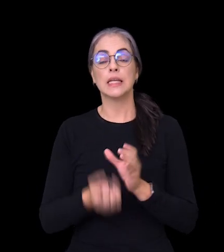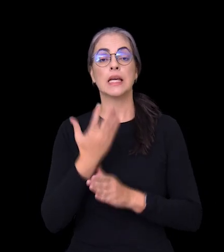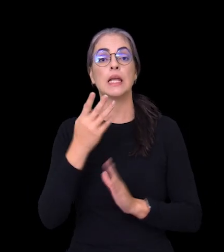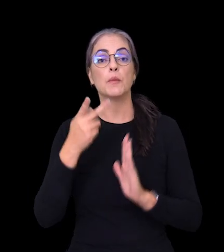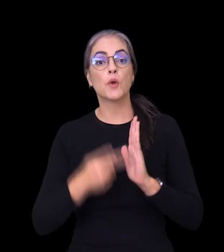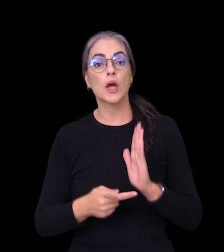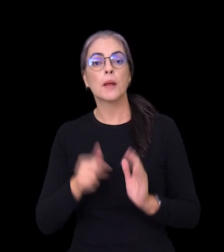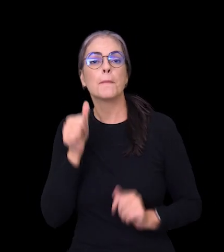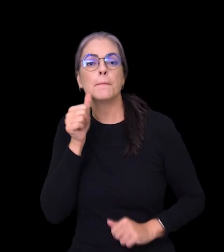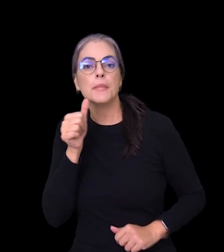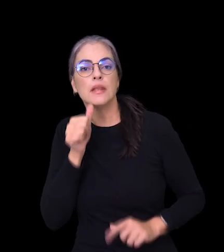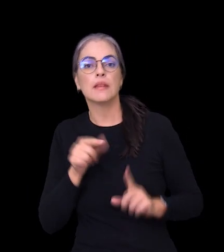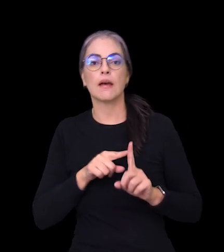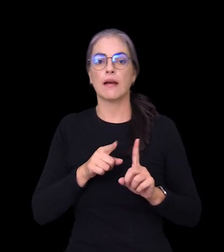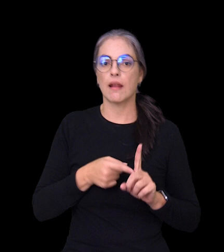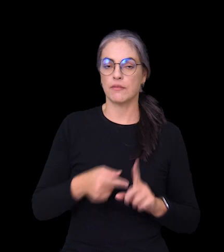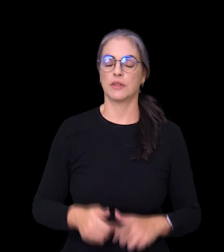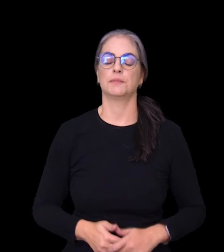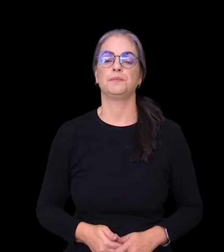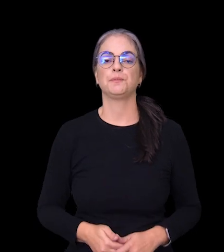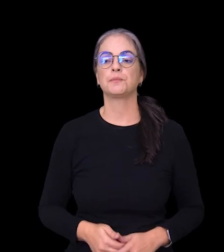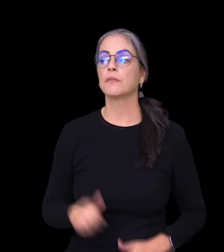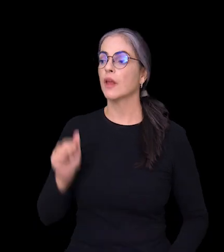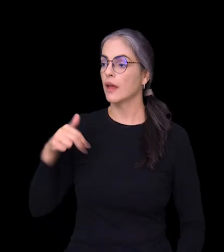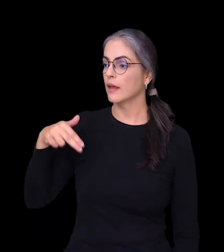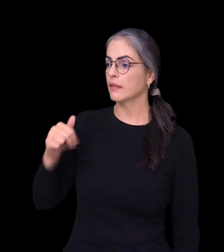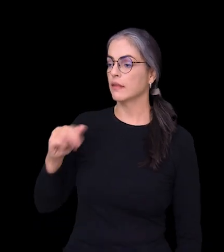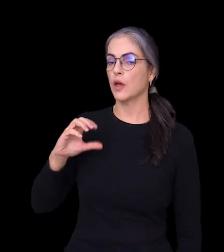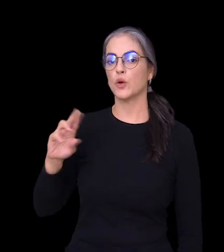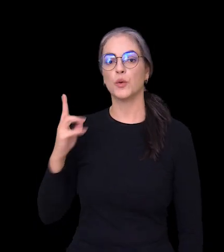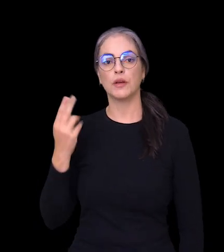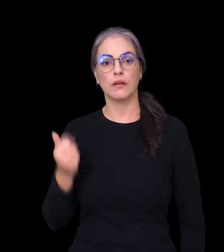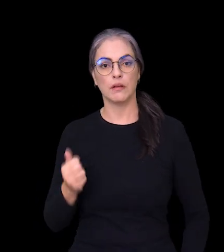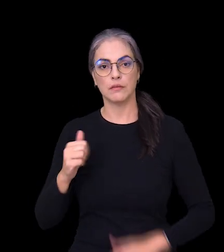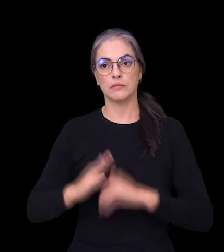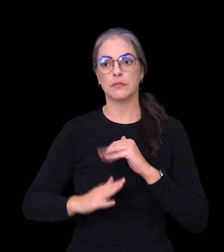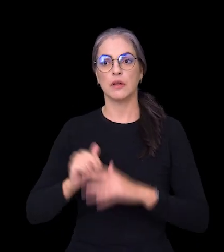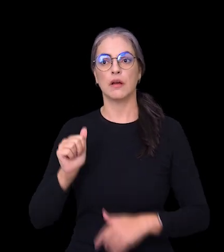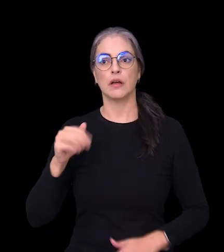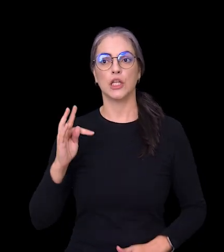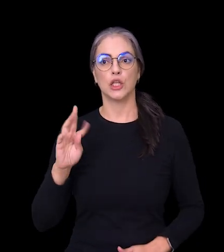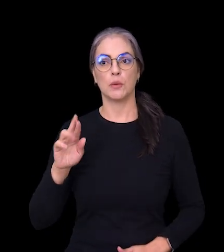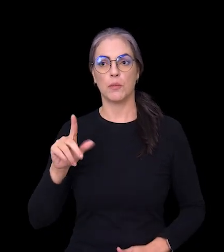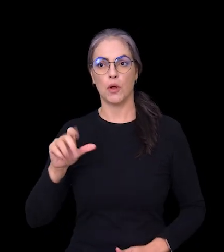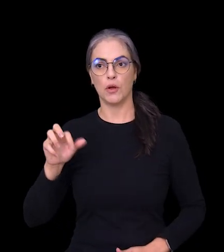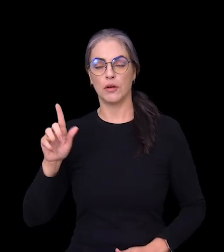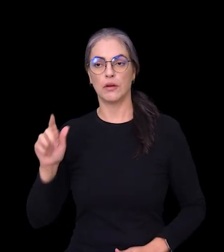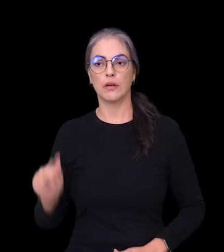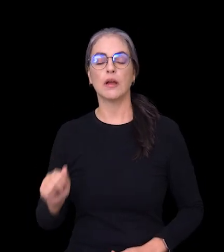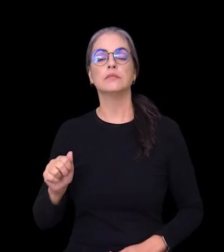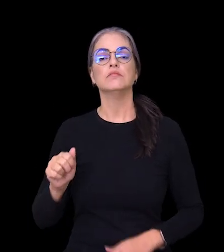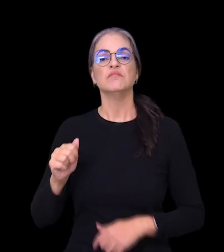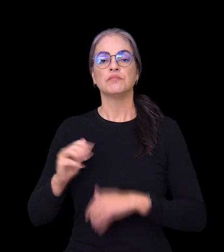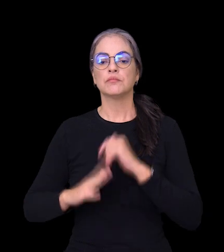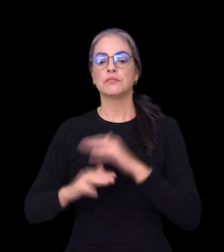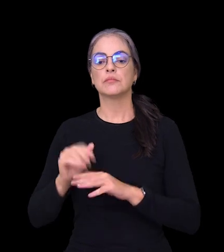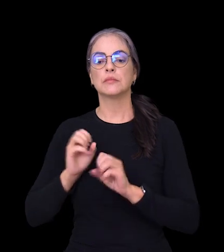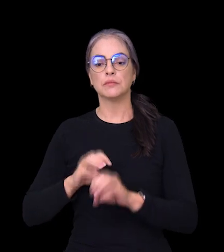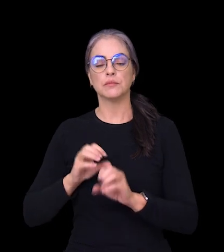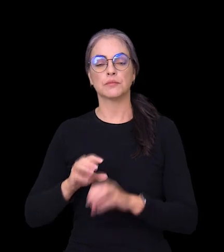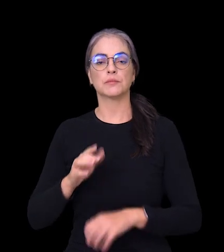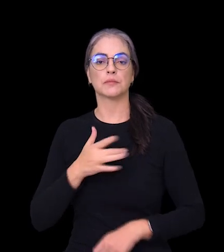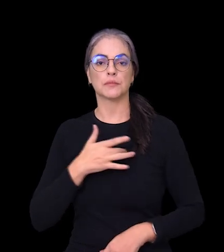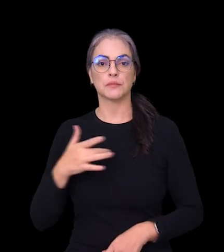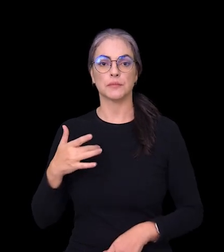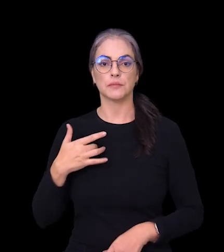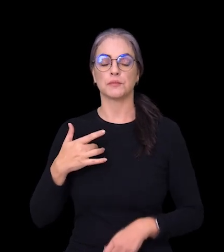Grávidas. Também nos acompanha Ana Cunha, antropóloga e oficial de Programa para a Saúde Sexual, Reprodutiva e